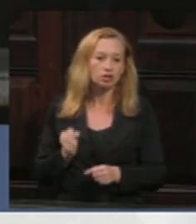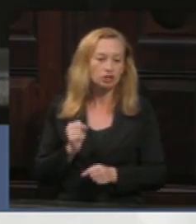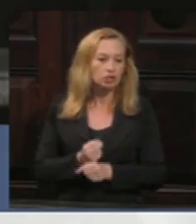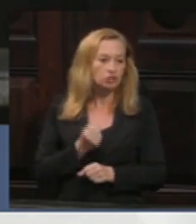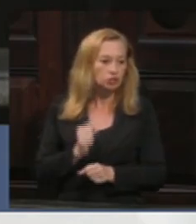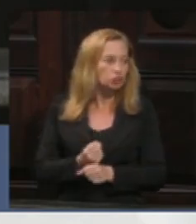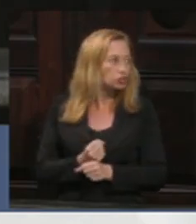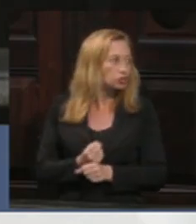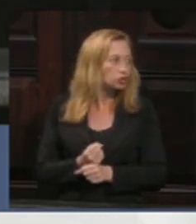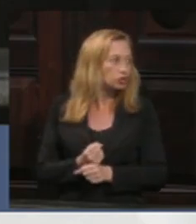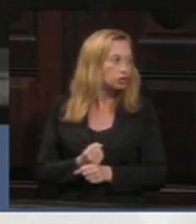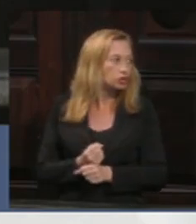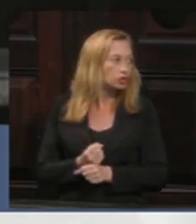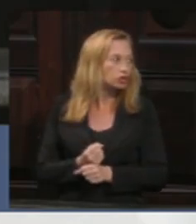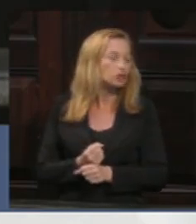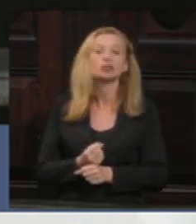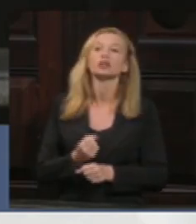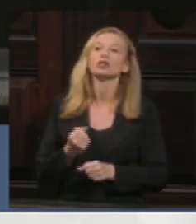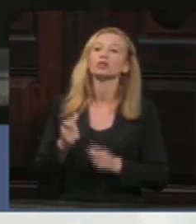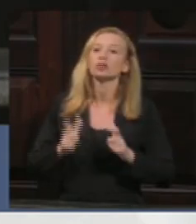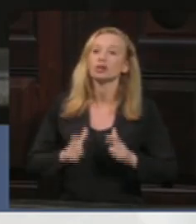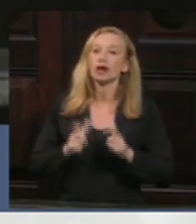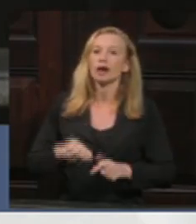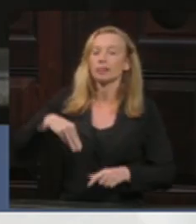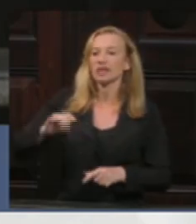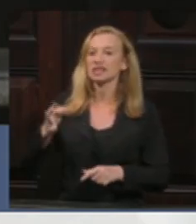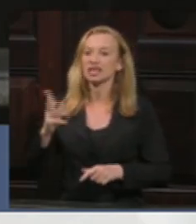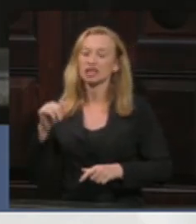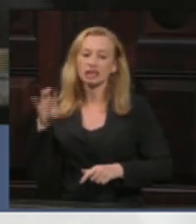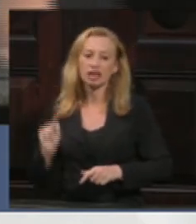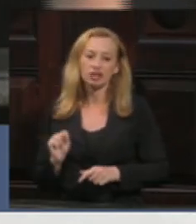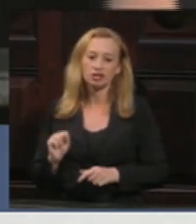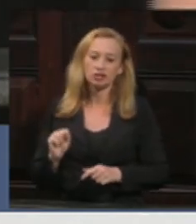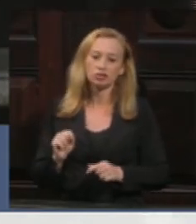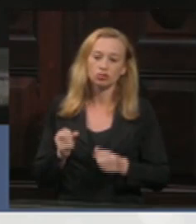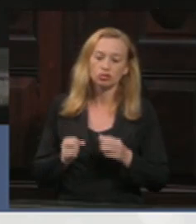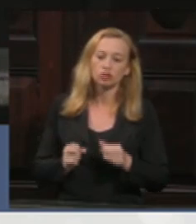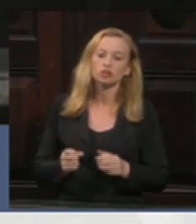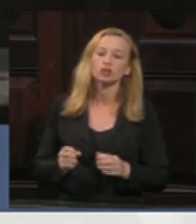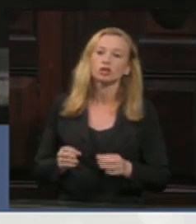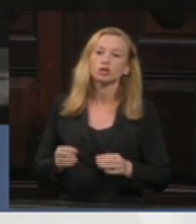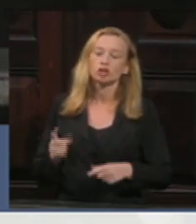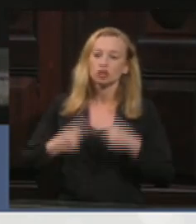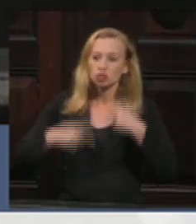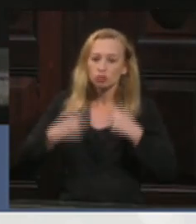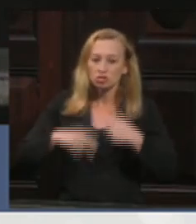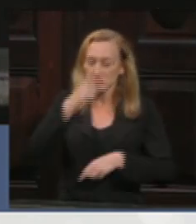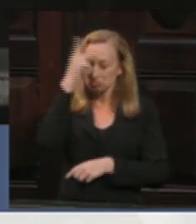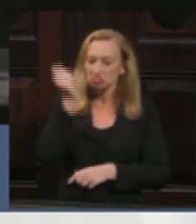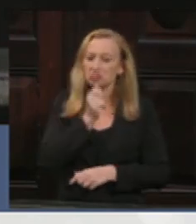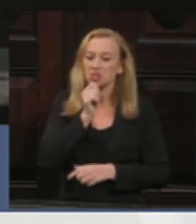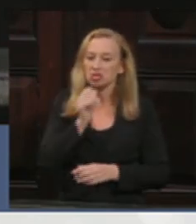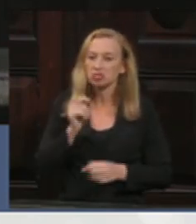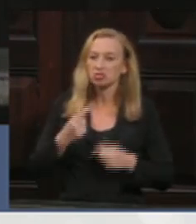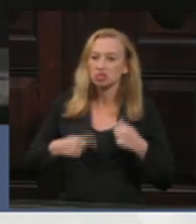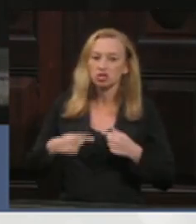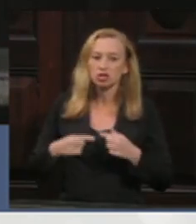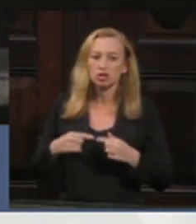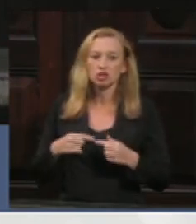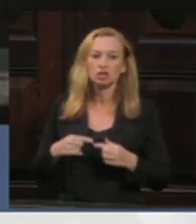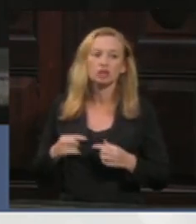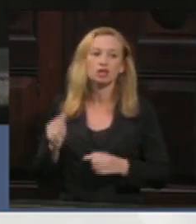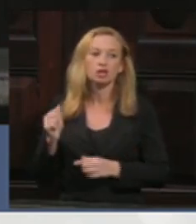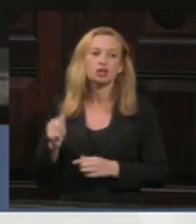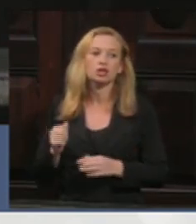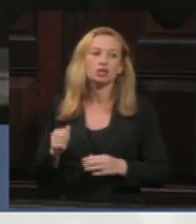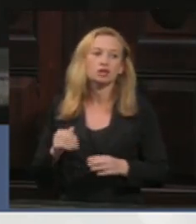de Mesquita. Em discussão, não havendo quem queira discutir, encerrada a discussão, em votação, os senhores que aprovam isso como estão, aprovado, vai a